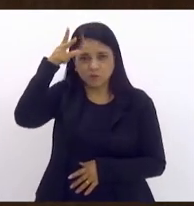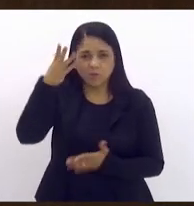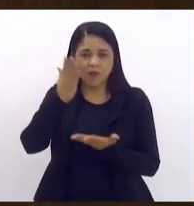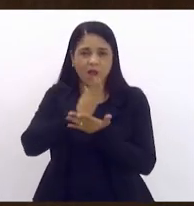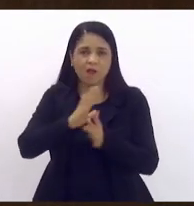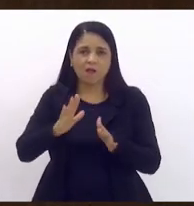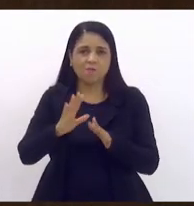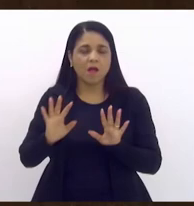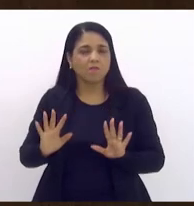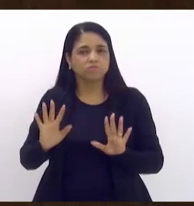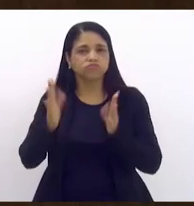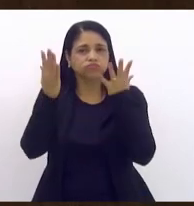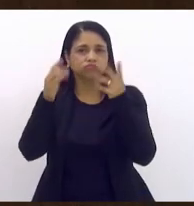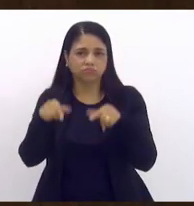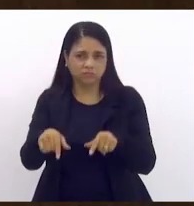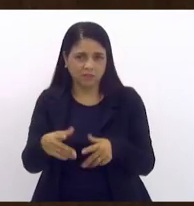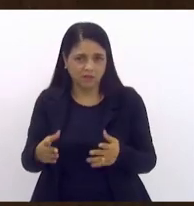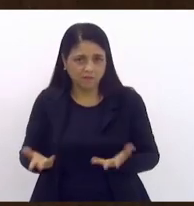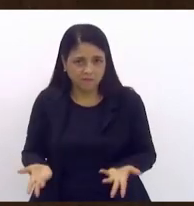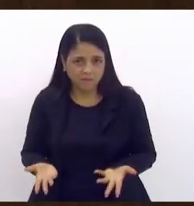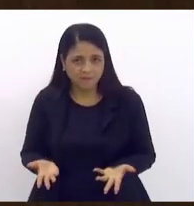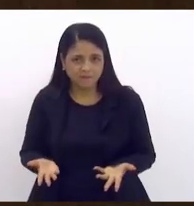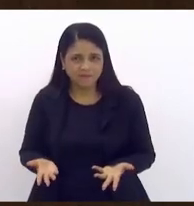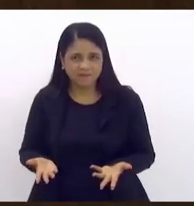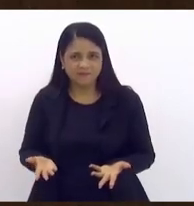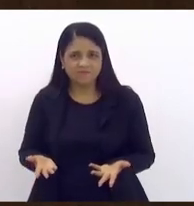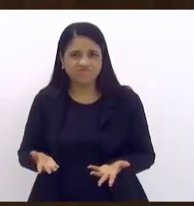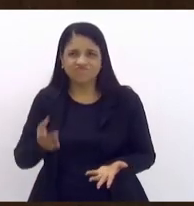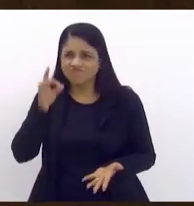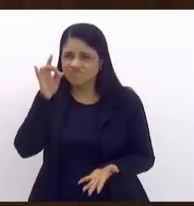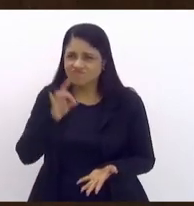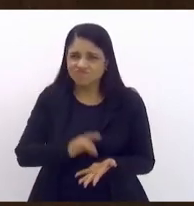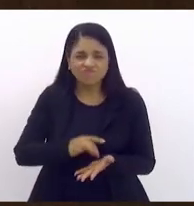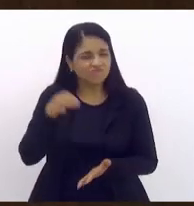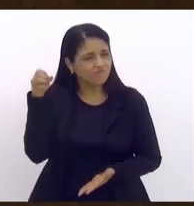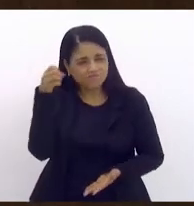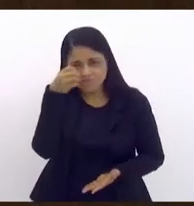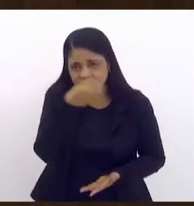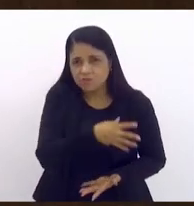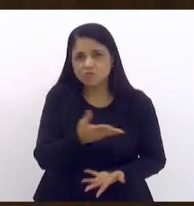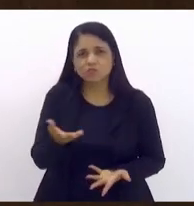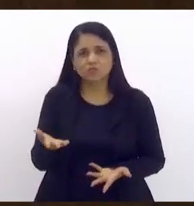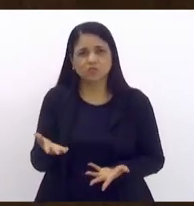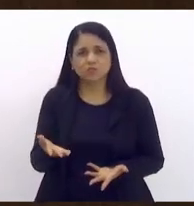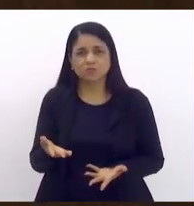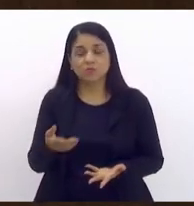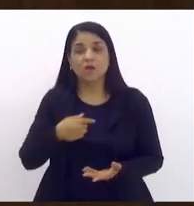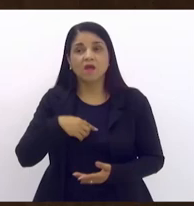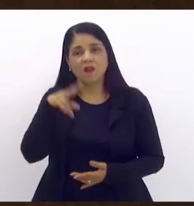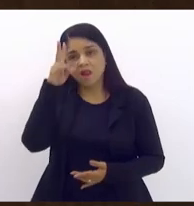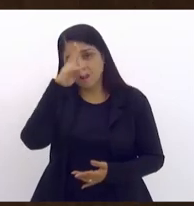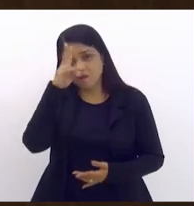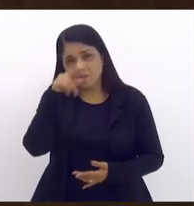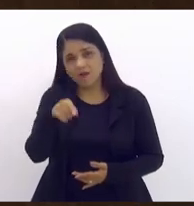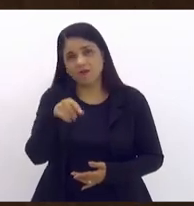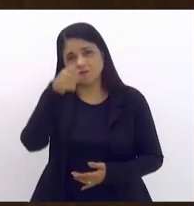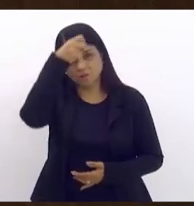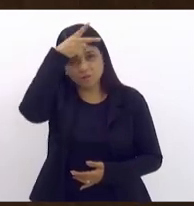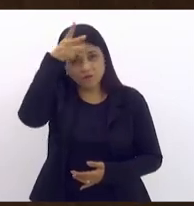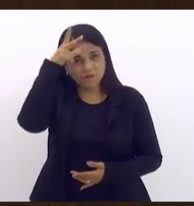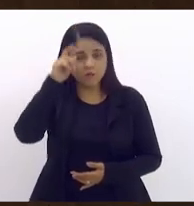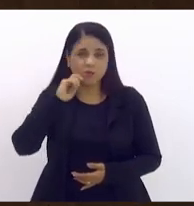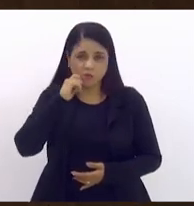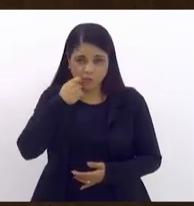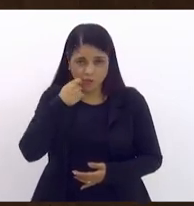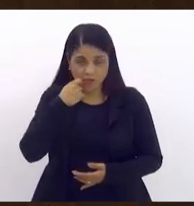aquela manifestação, que é, assim, um verdadeiro absurdo. E quero lembrar, né, que o Eduardo Paes, ele,